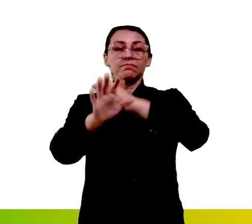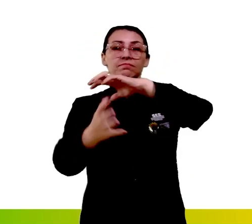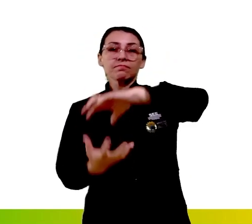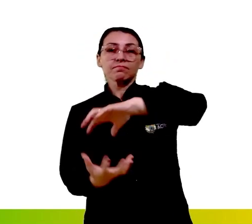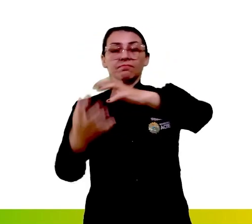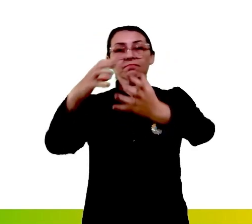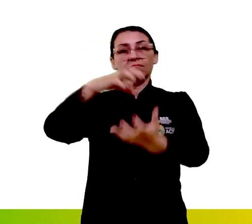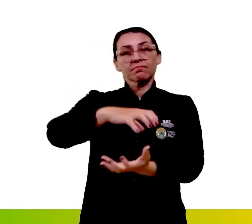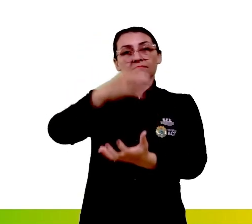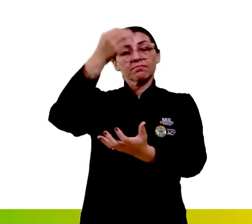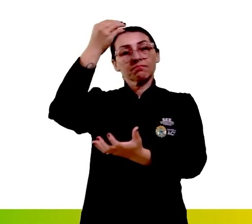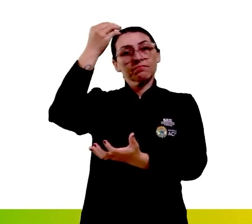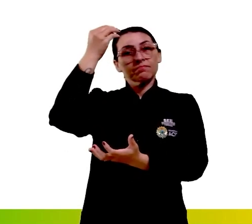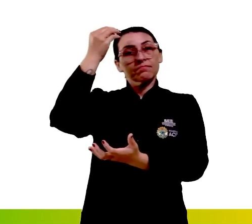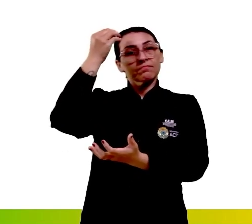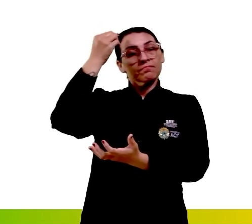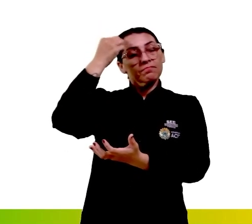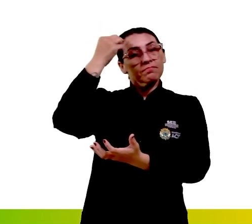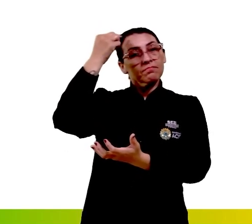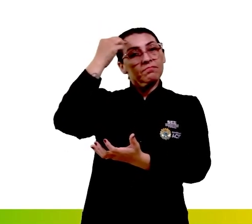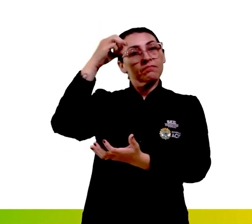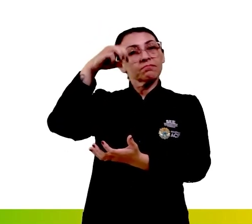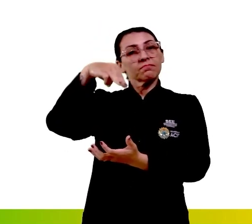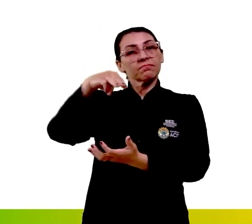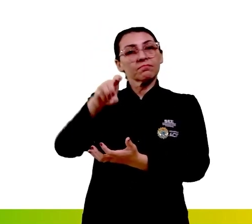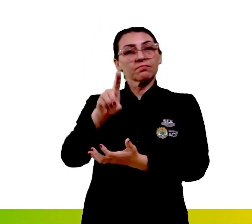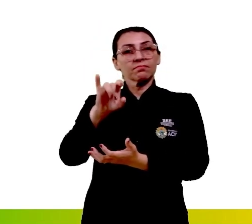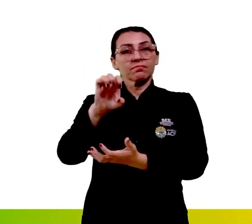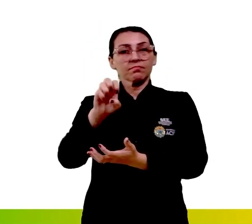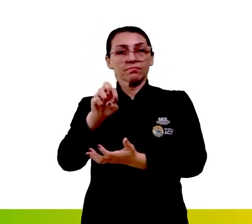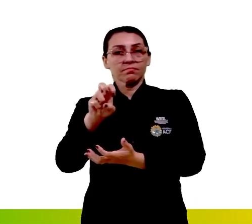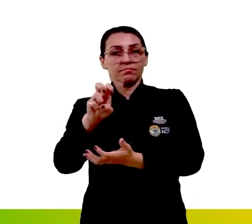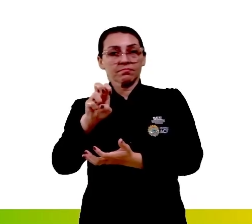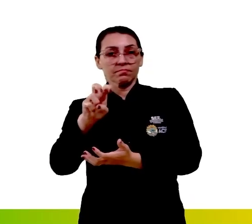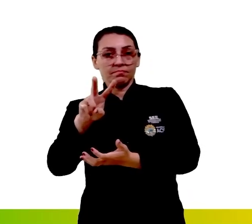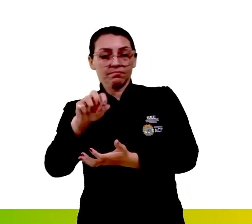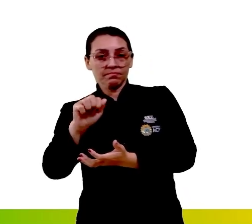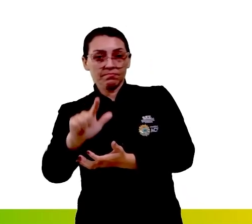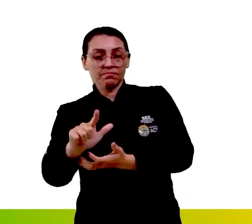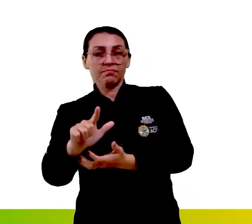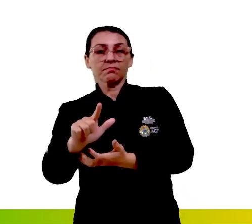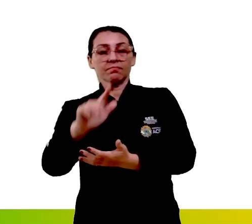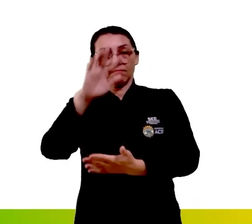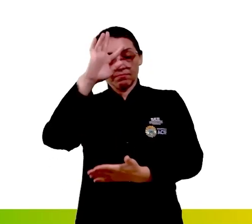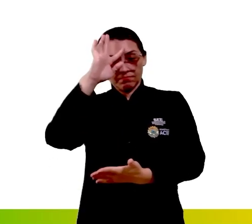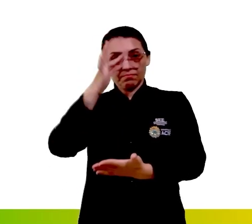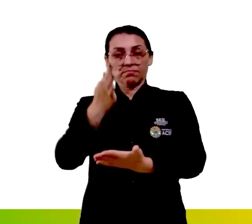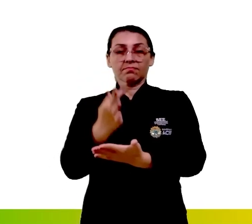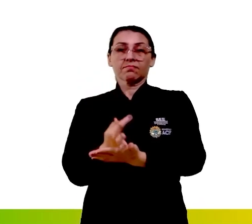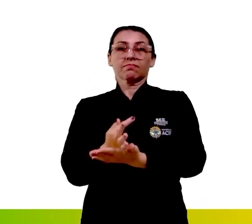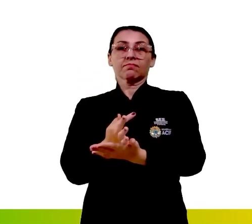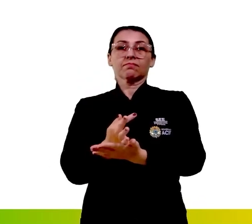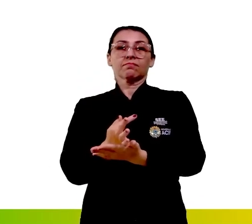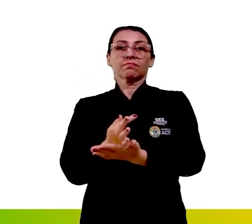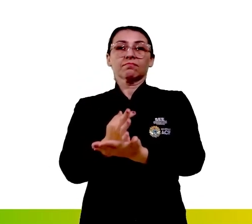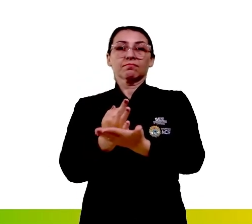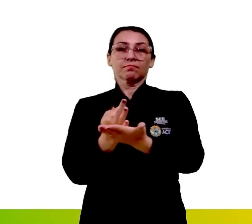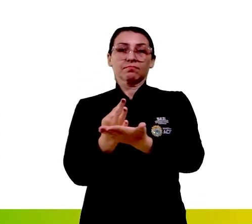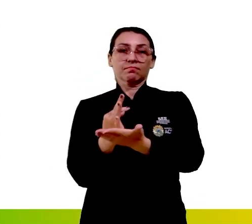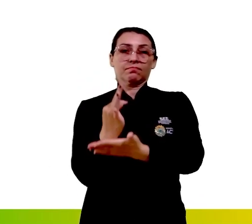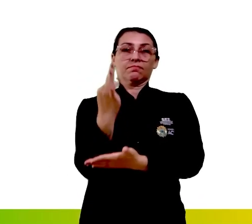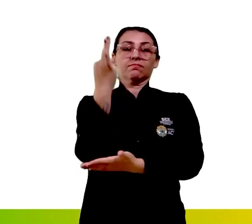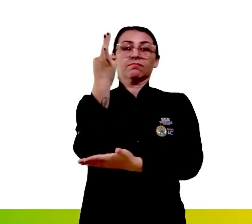do pensamento medieval, fortemente influenciado pela fé e pela teologia, para